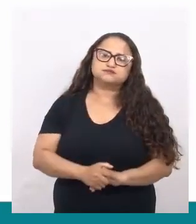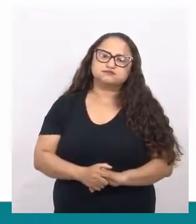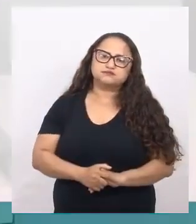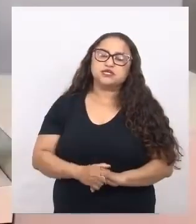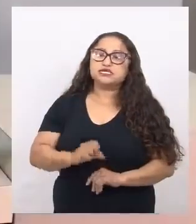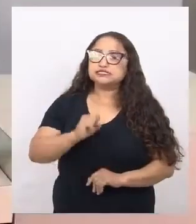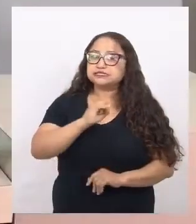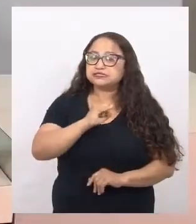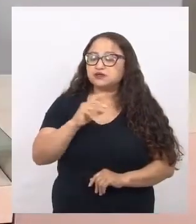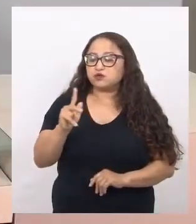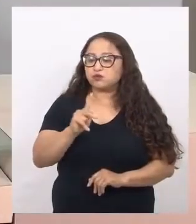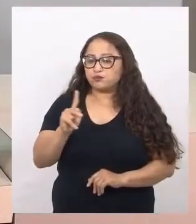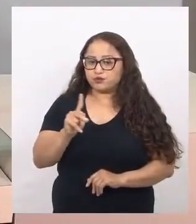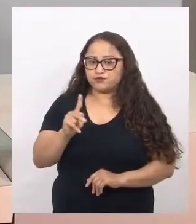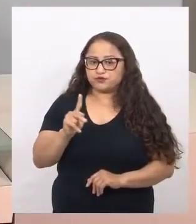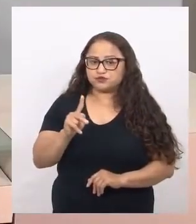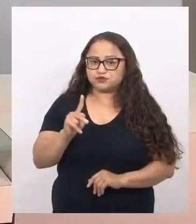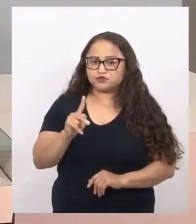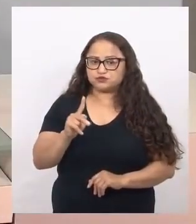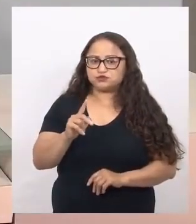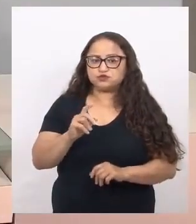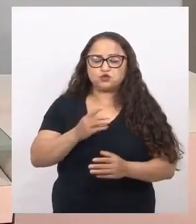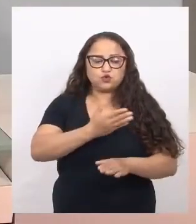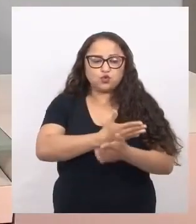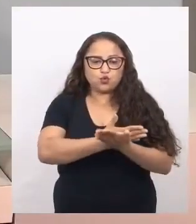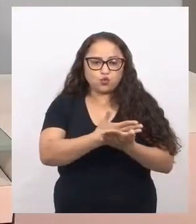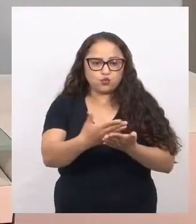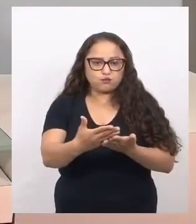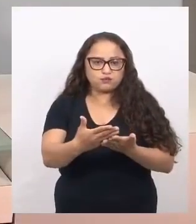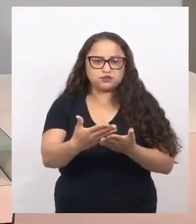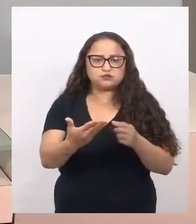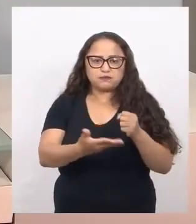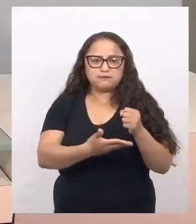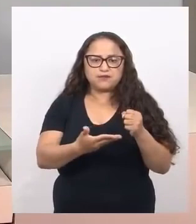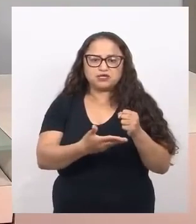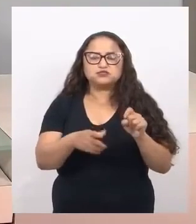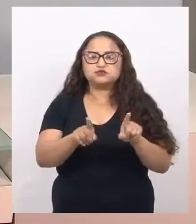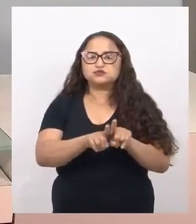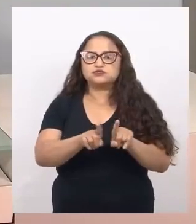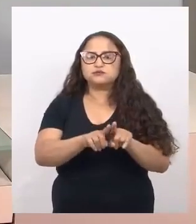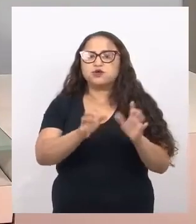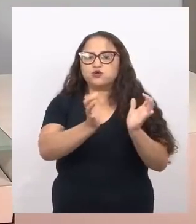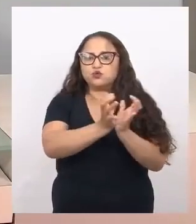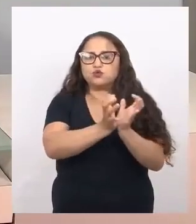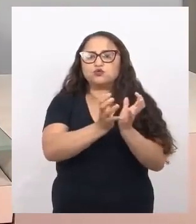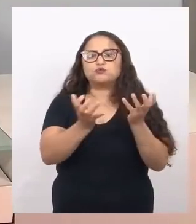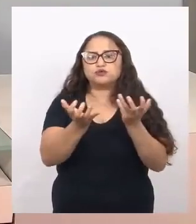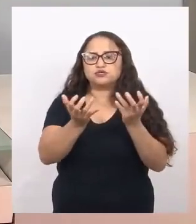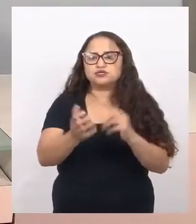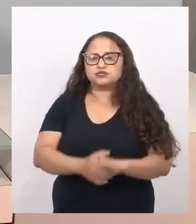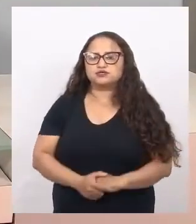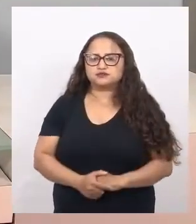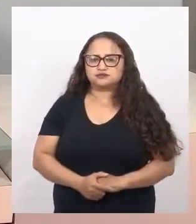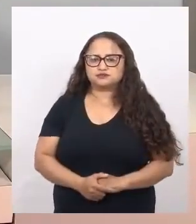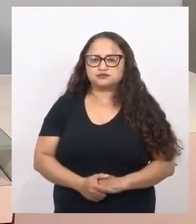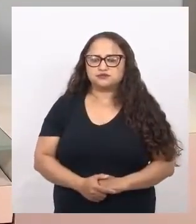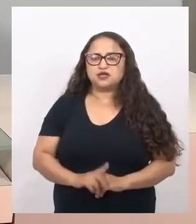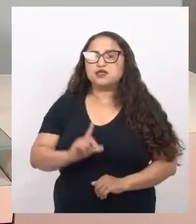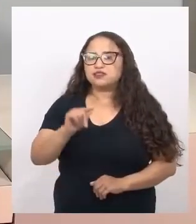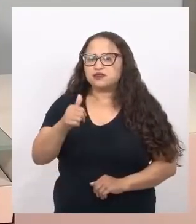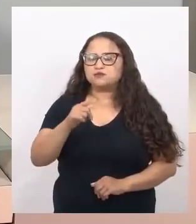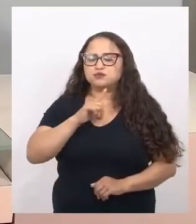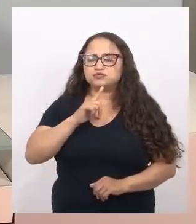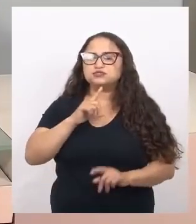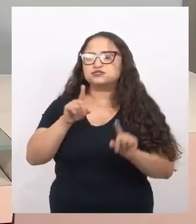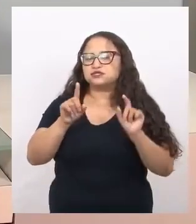se o professor dos anos iniciais vai apontar também a turma que ele tem interesse. aqui lá na frente ele vai